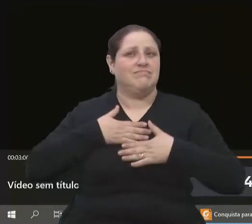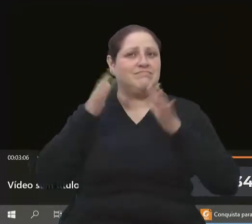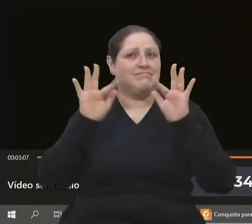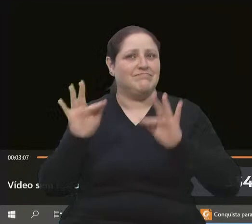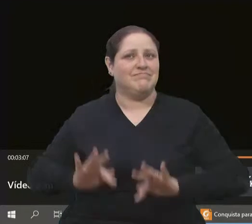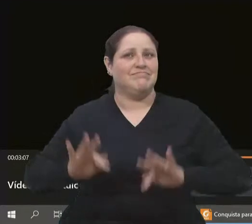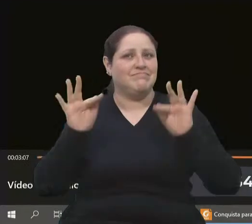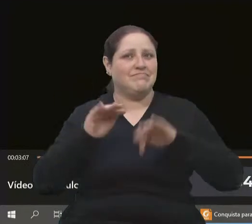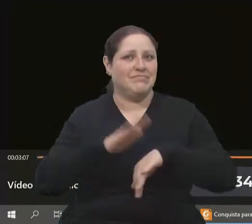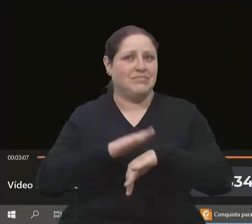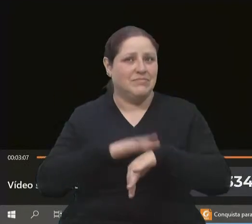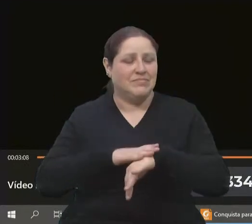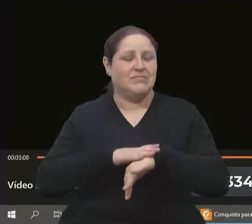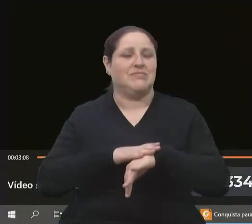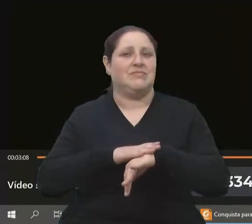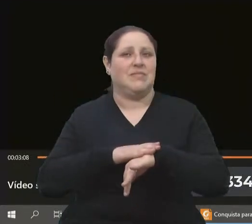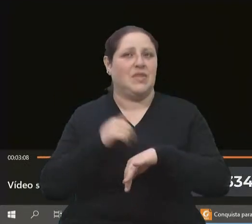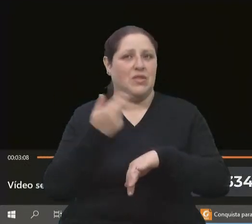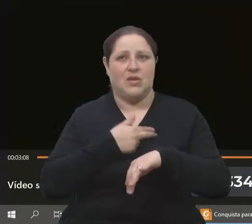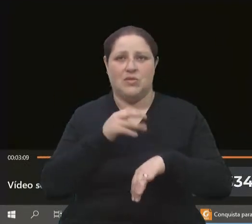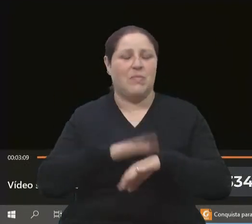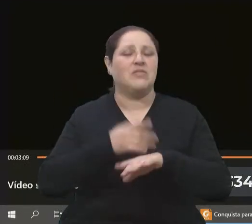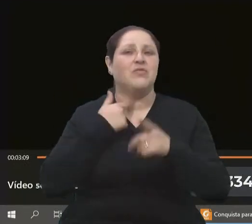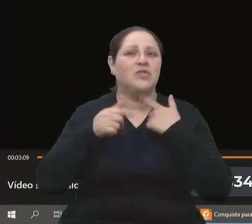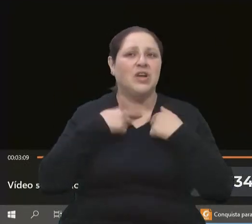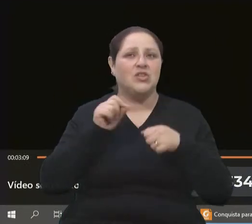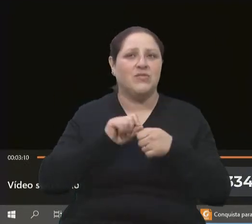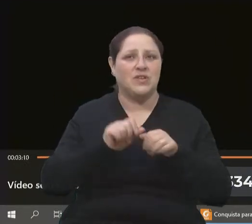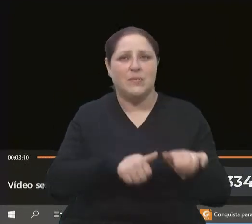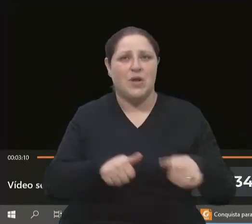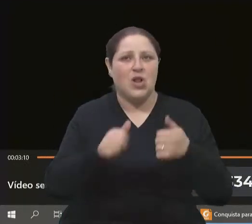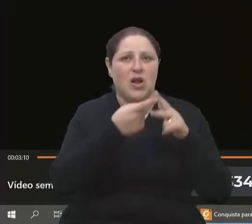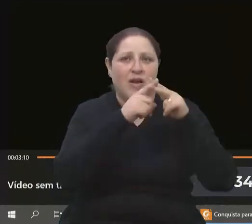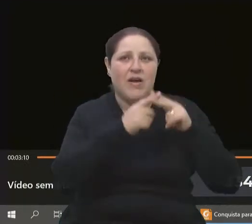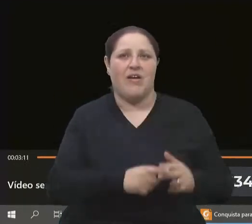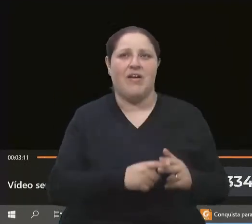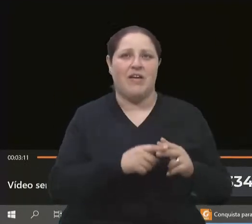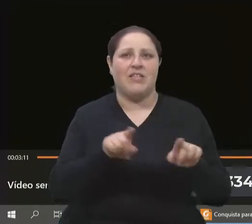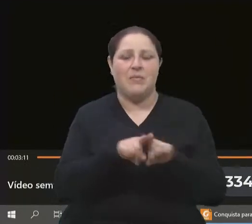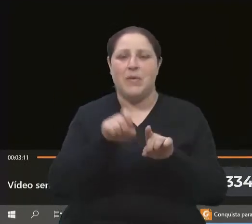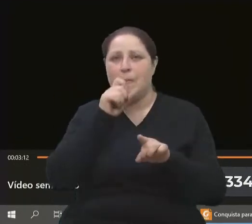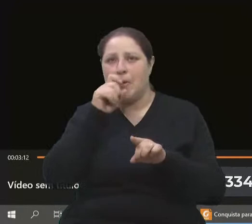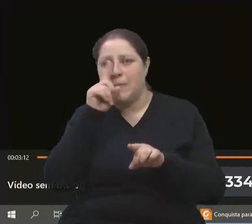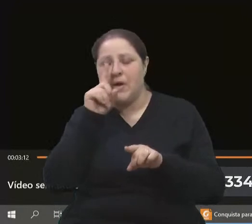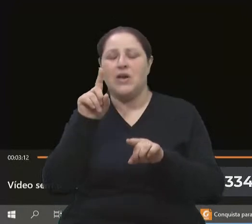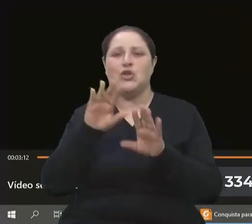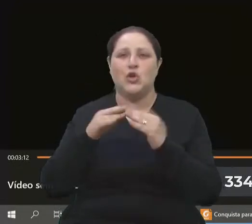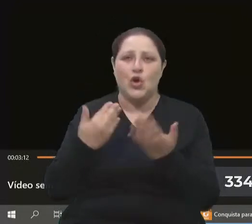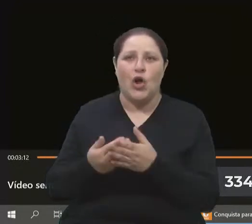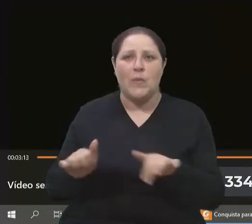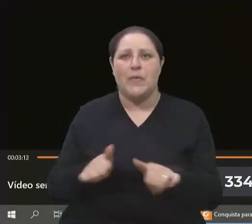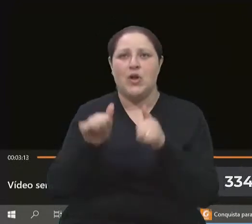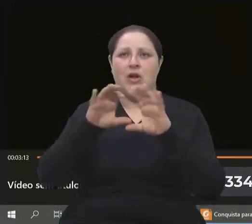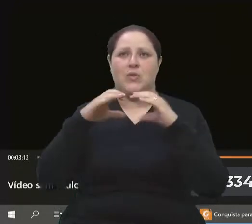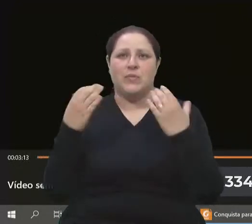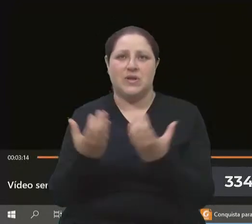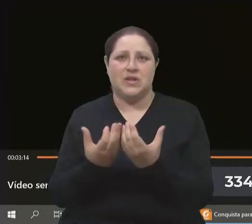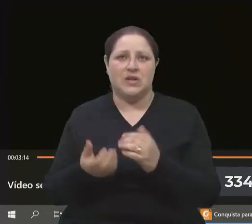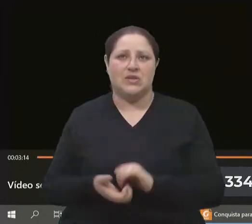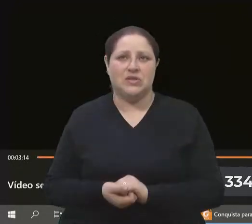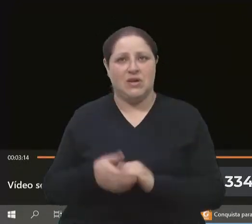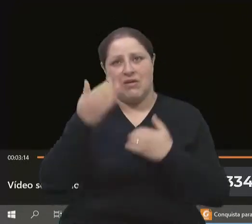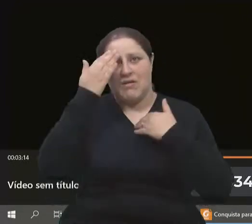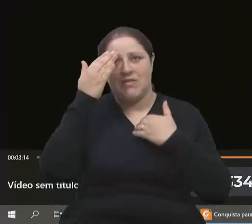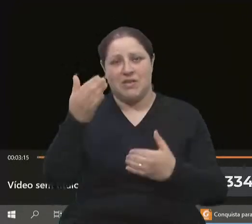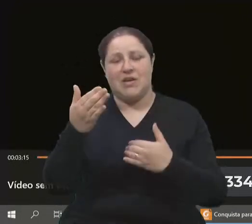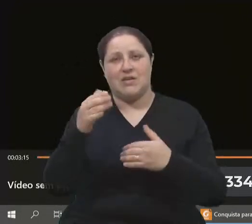mais vontade de fazer melhor e muito mais por a escola e por essa comunidade. E também agradecendo as parcerias que a gente tem,